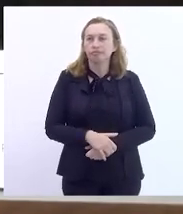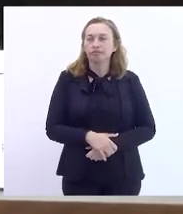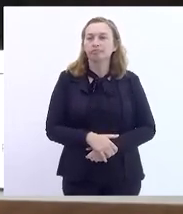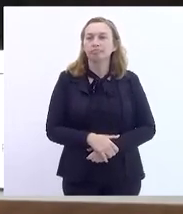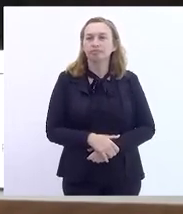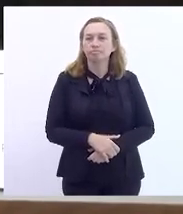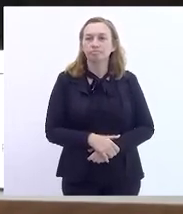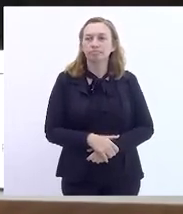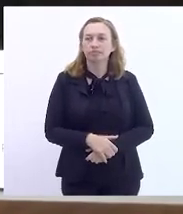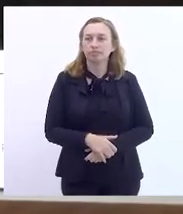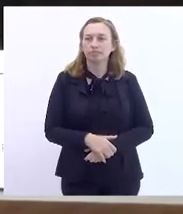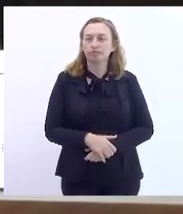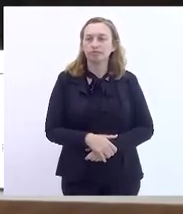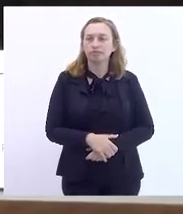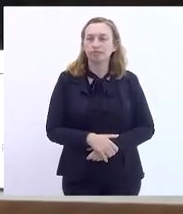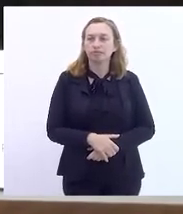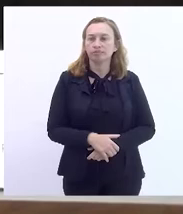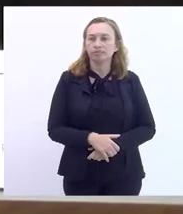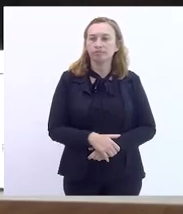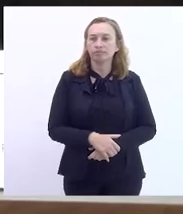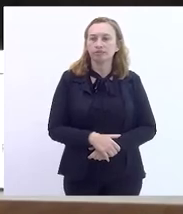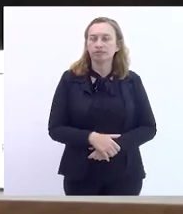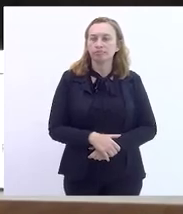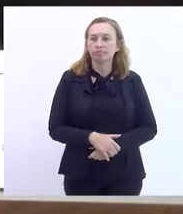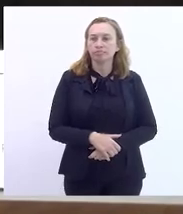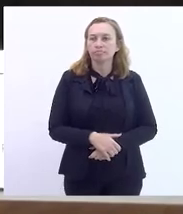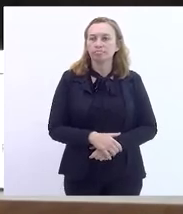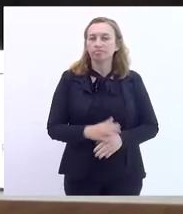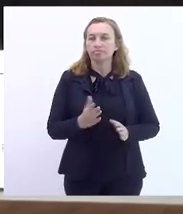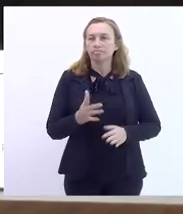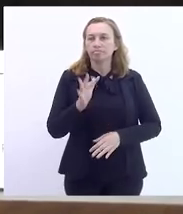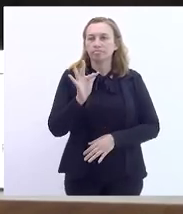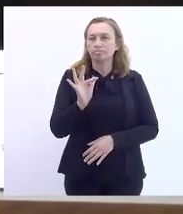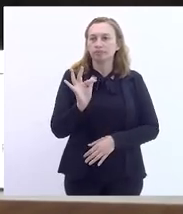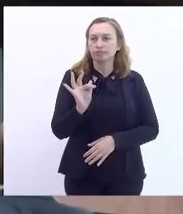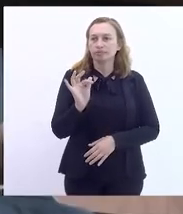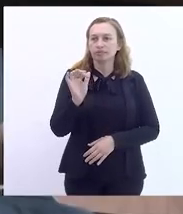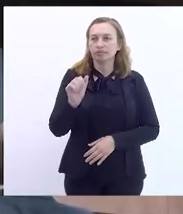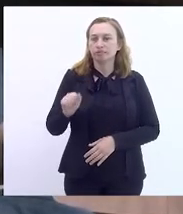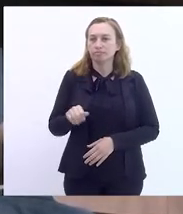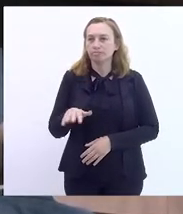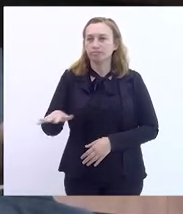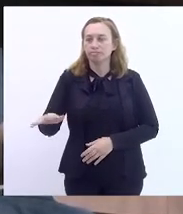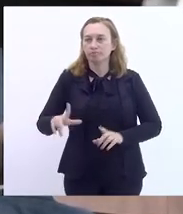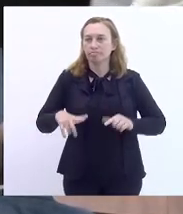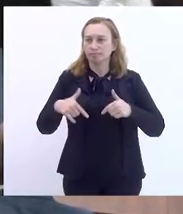então vamos ao Richard agora do favela ação